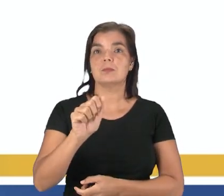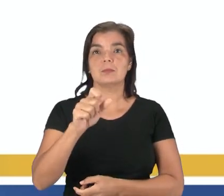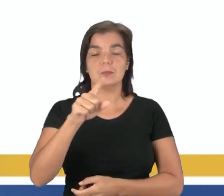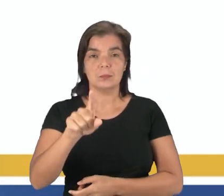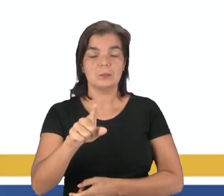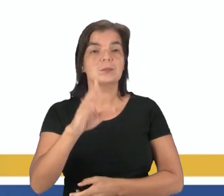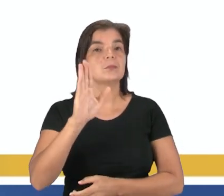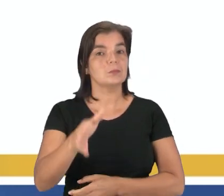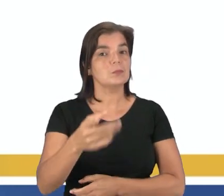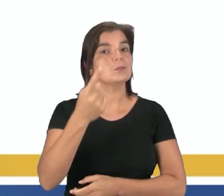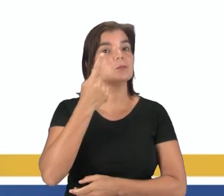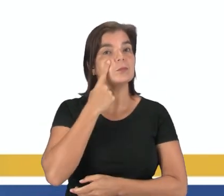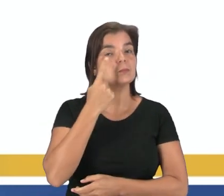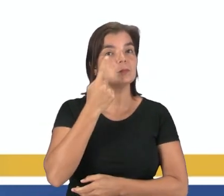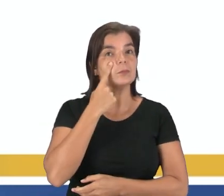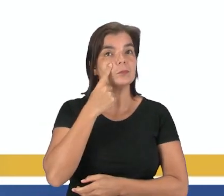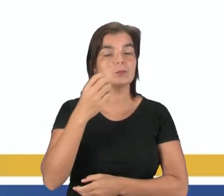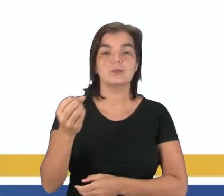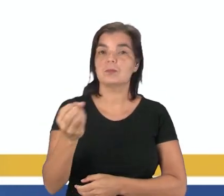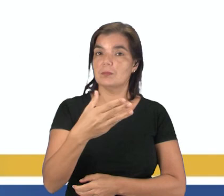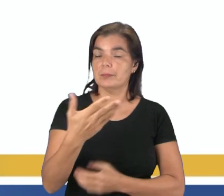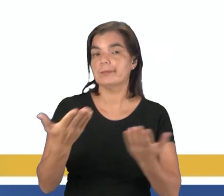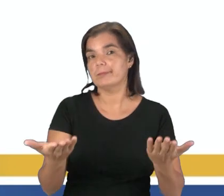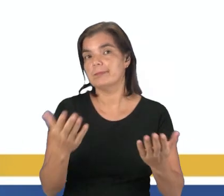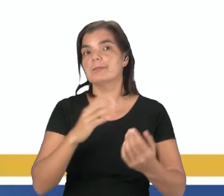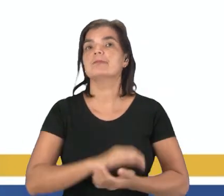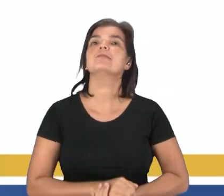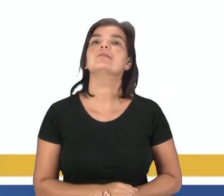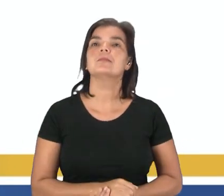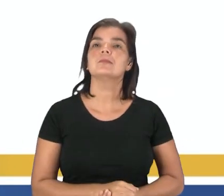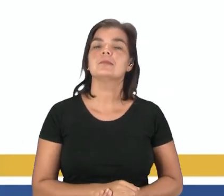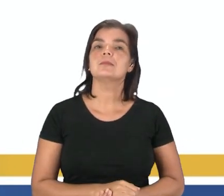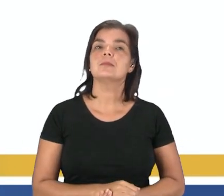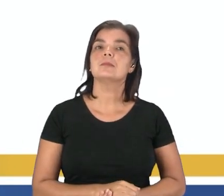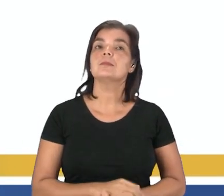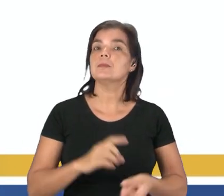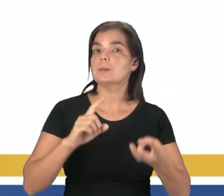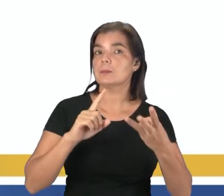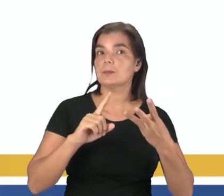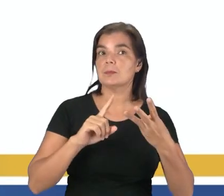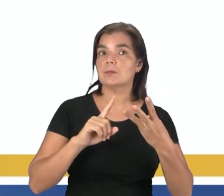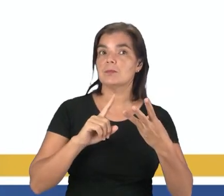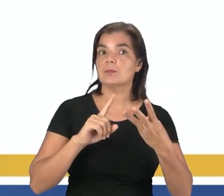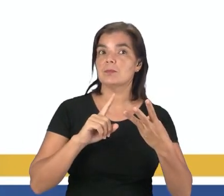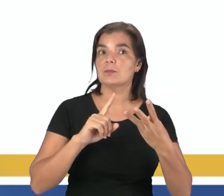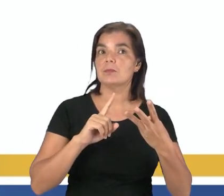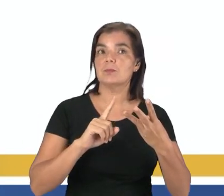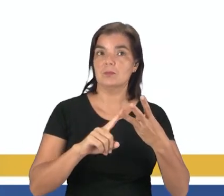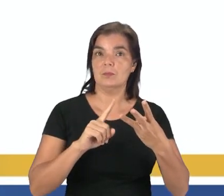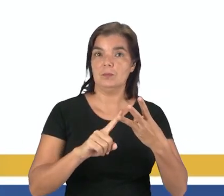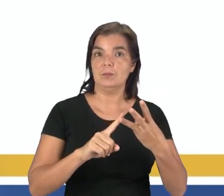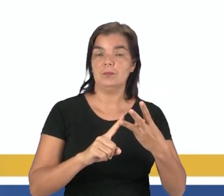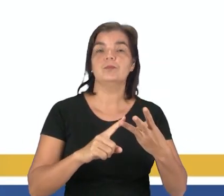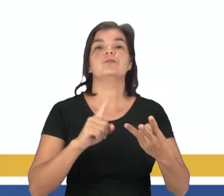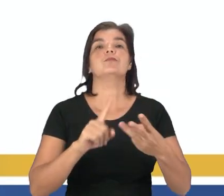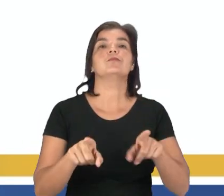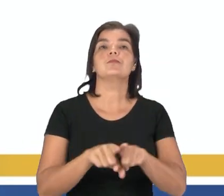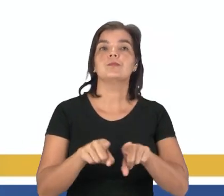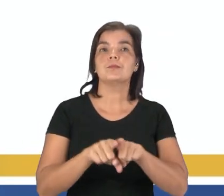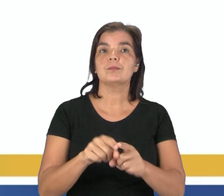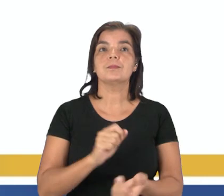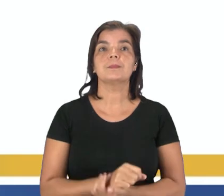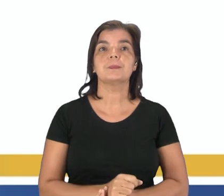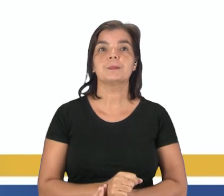gás, né? Já conta aí como um novo elemento, praticamente. Na terceira opção, diz que eu tenho água salgada, gelo,